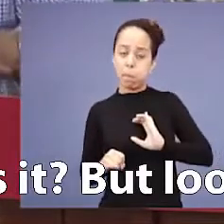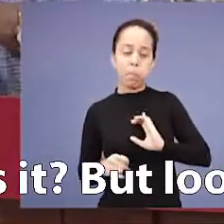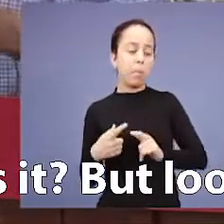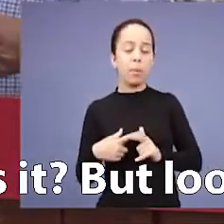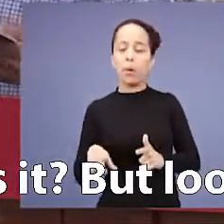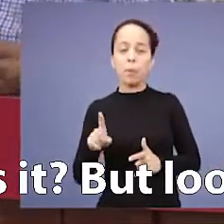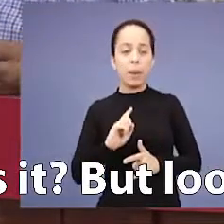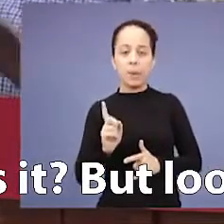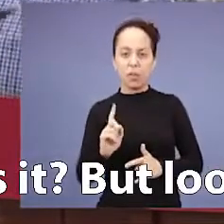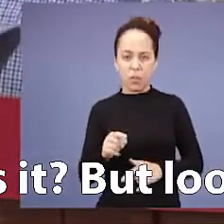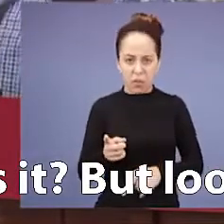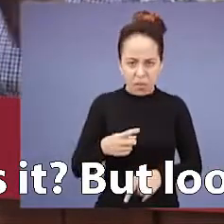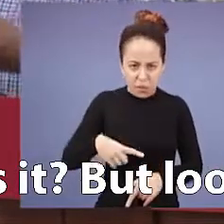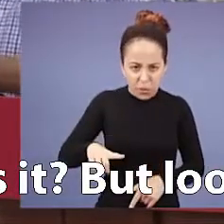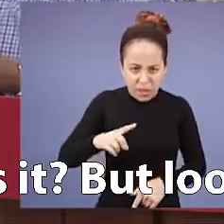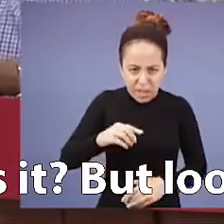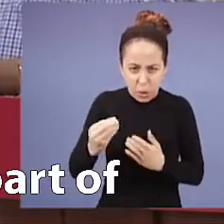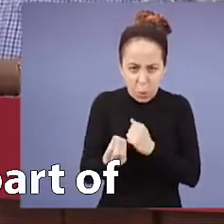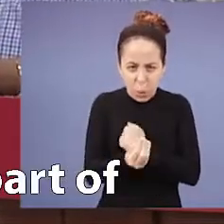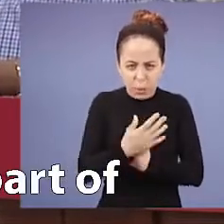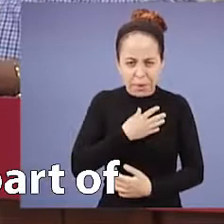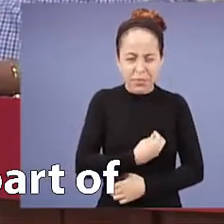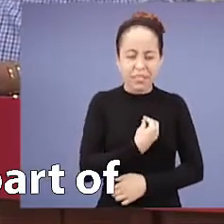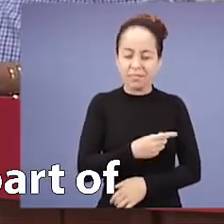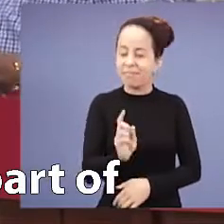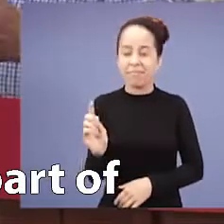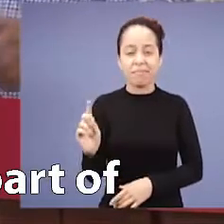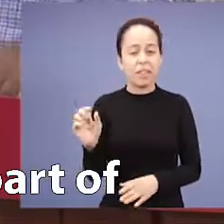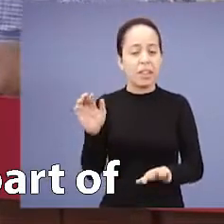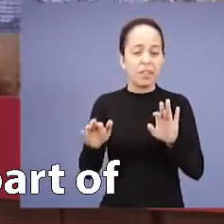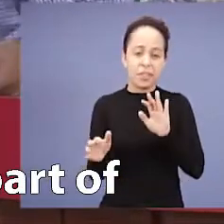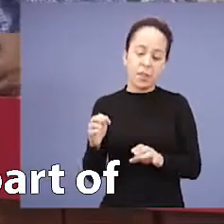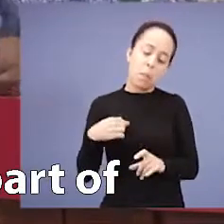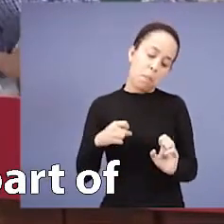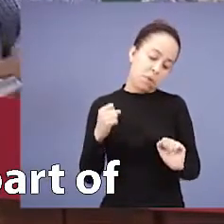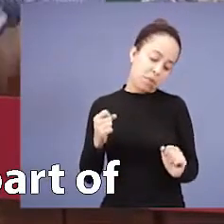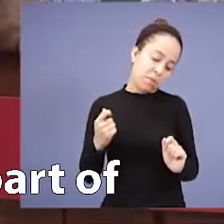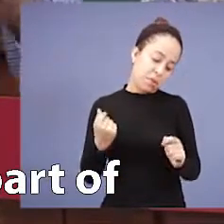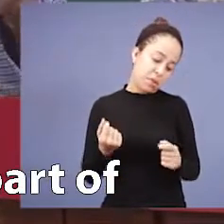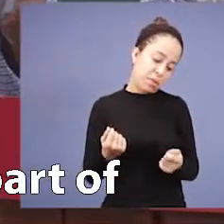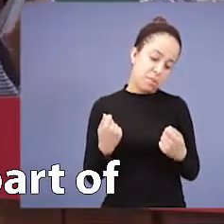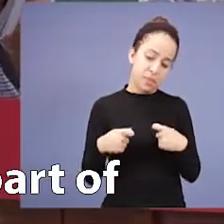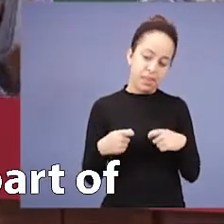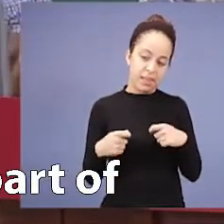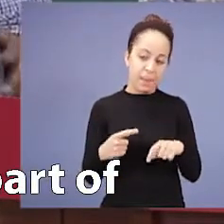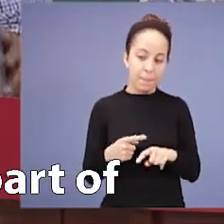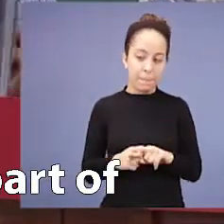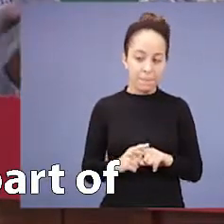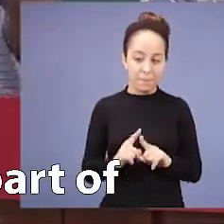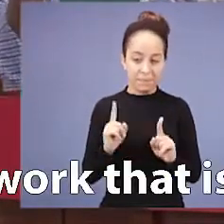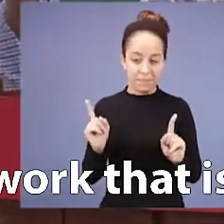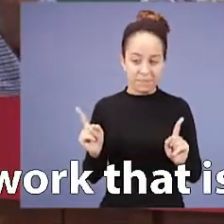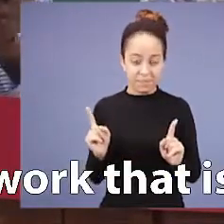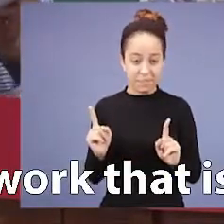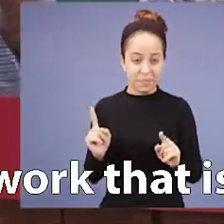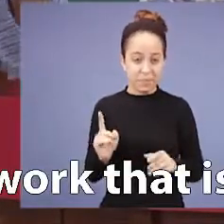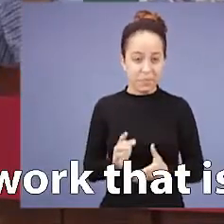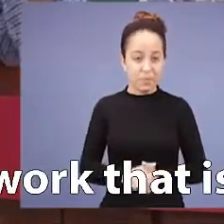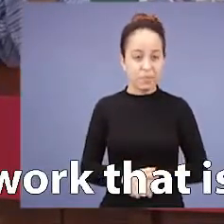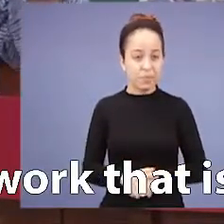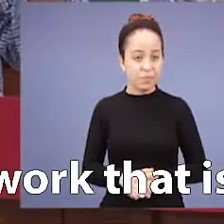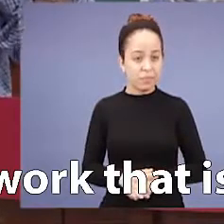isso não é mas veja só quem sabe poder precisar mas isso faz parte e o